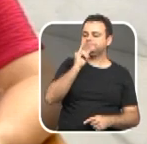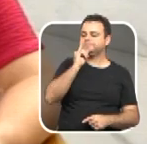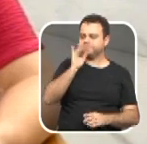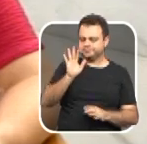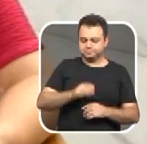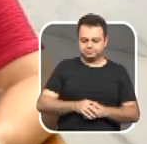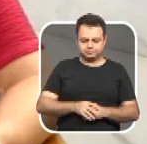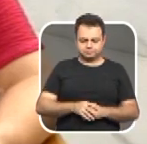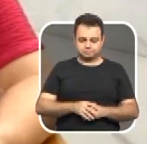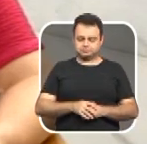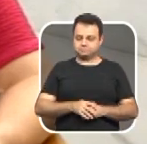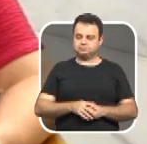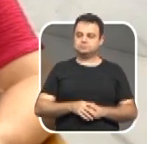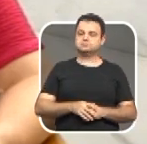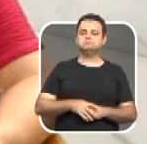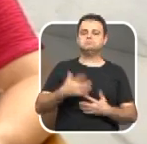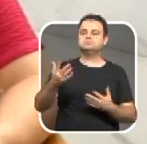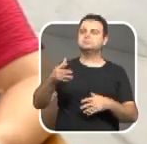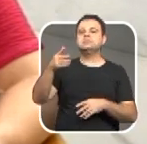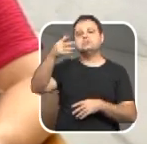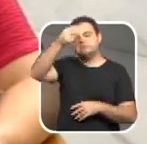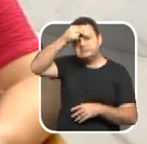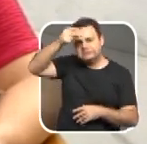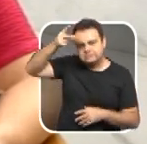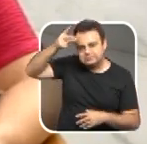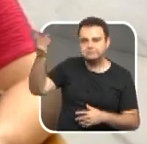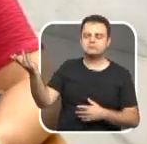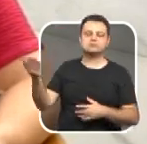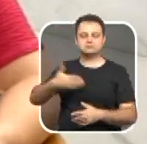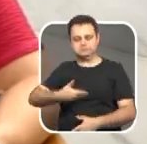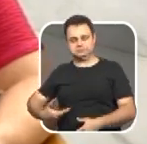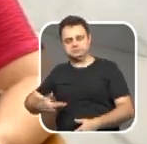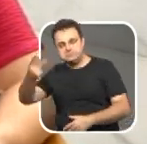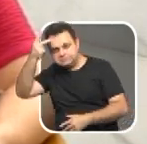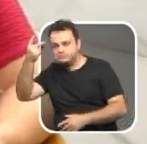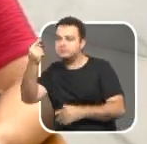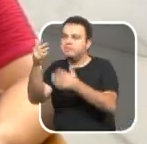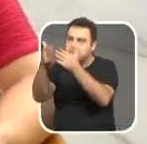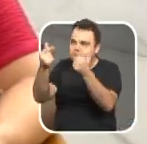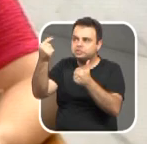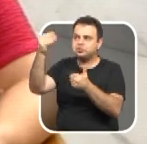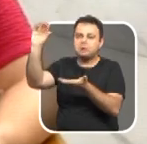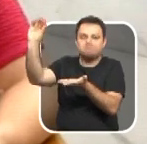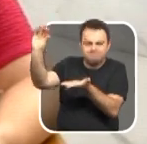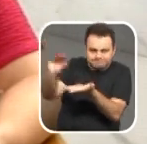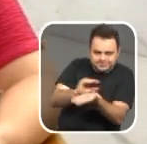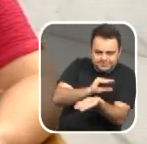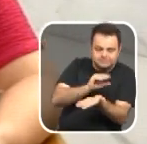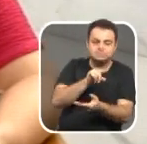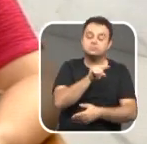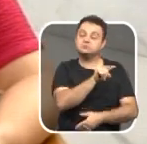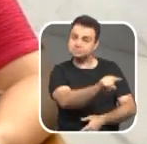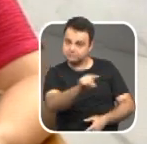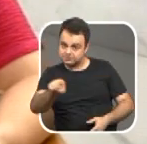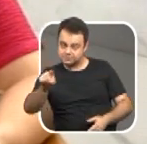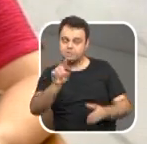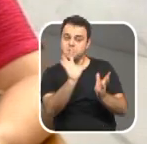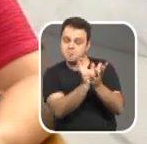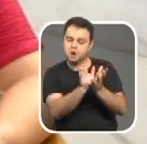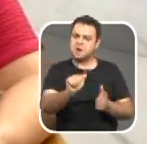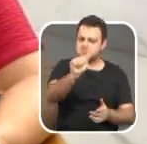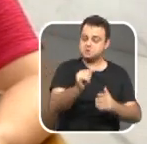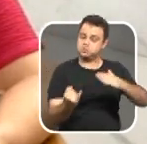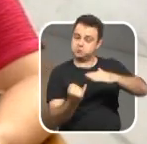instituições elas sejam declaradas de utilidade pública. Exato. Né? E recentemente você teve um projeto aprovado e tem um que ainda está